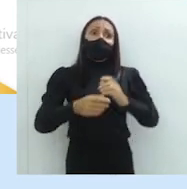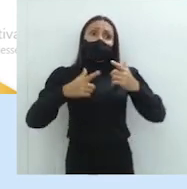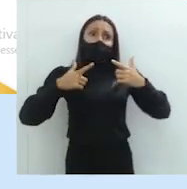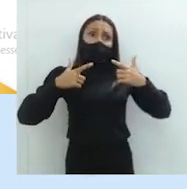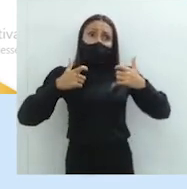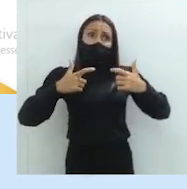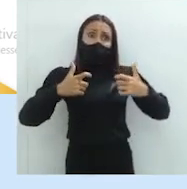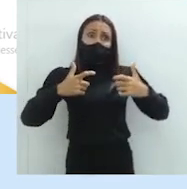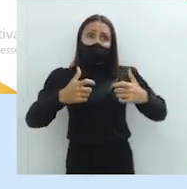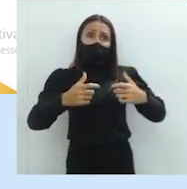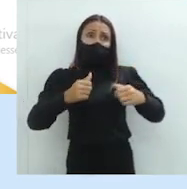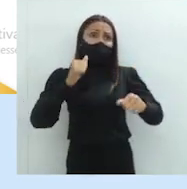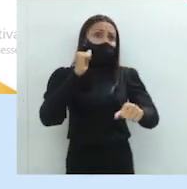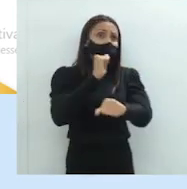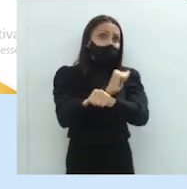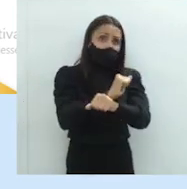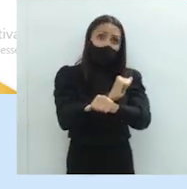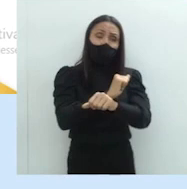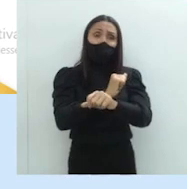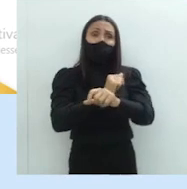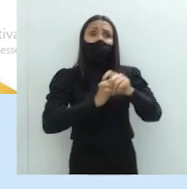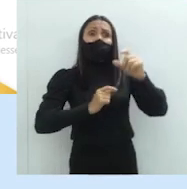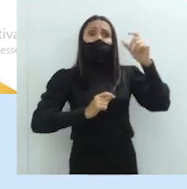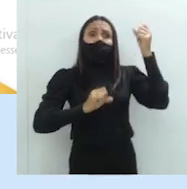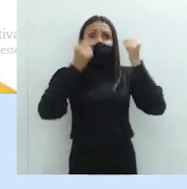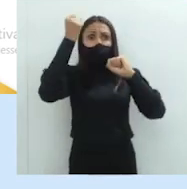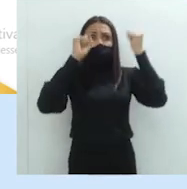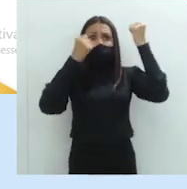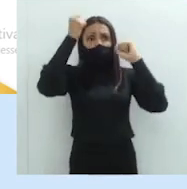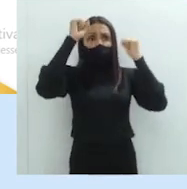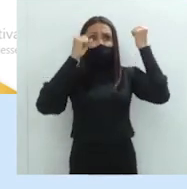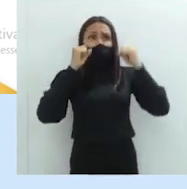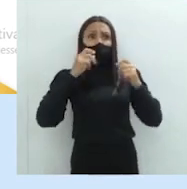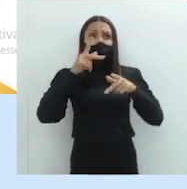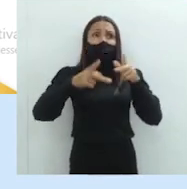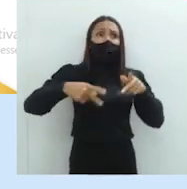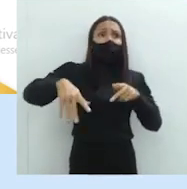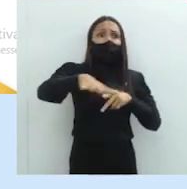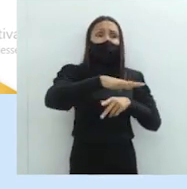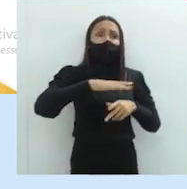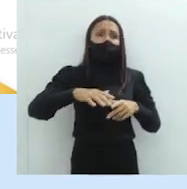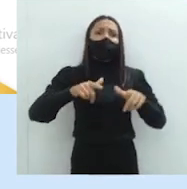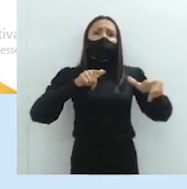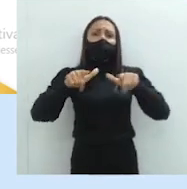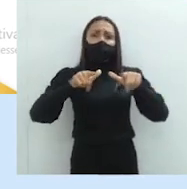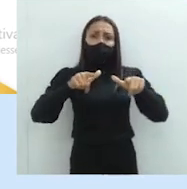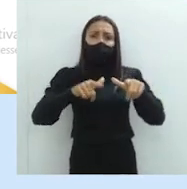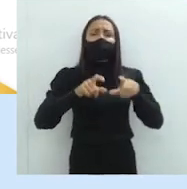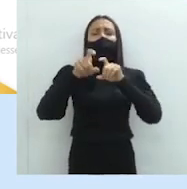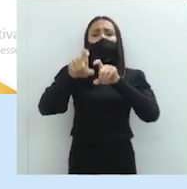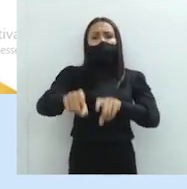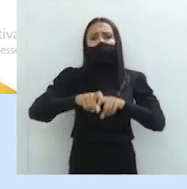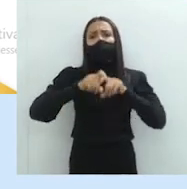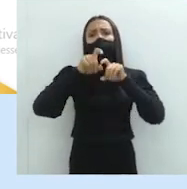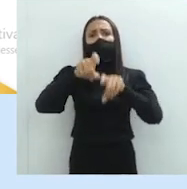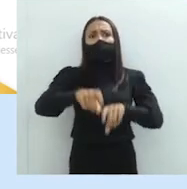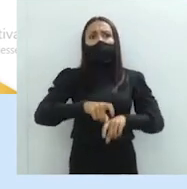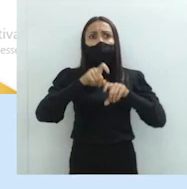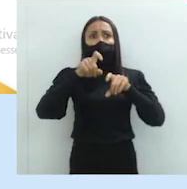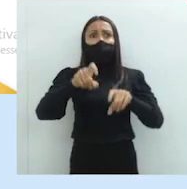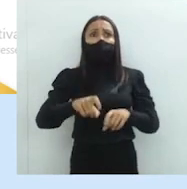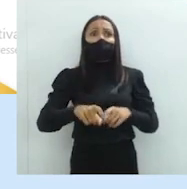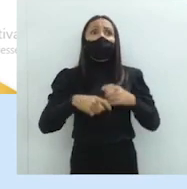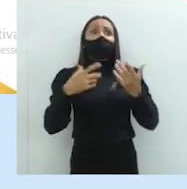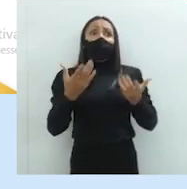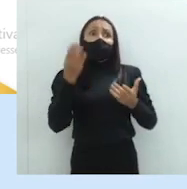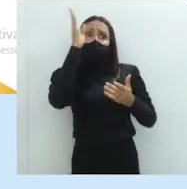as indústrias e praticamente toda a população passou a trabalhar na lavoura. Além disso, o